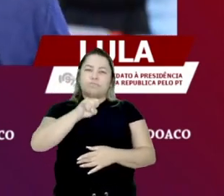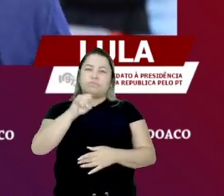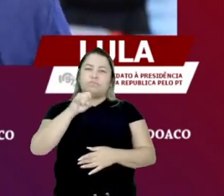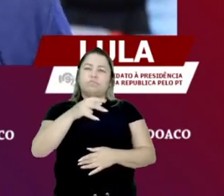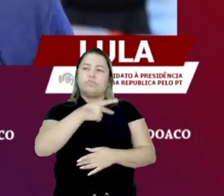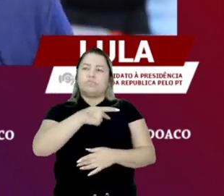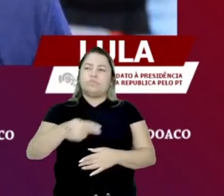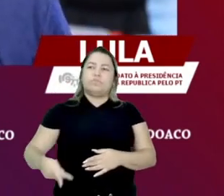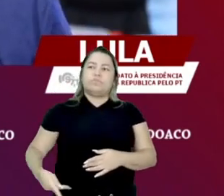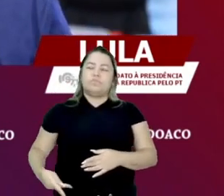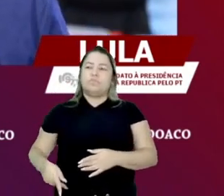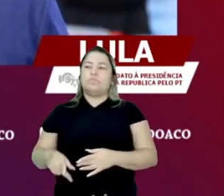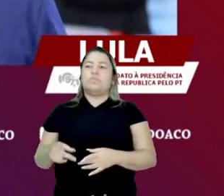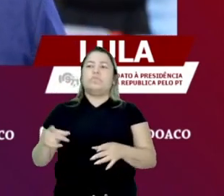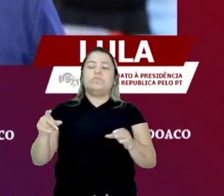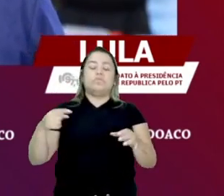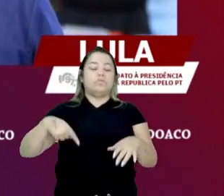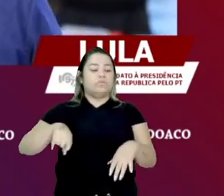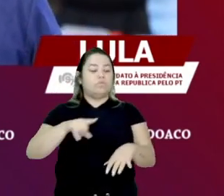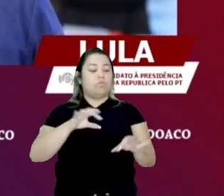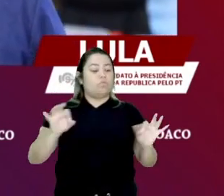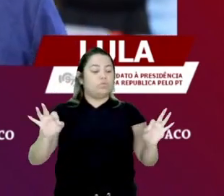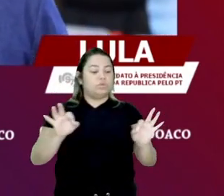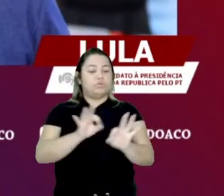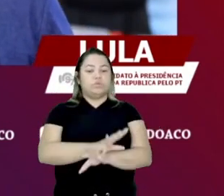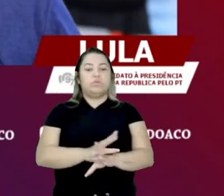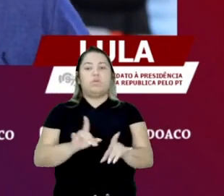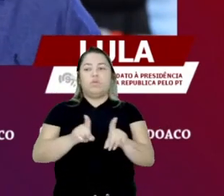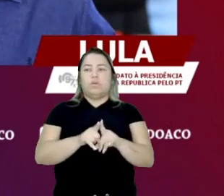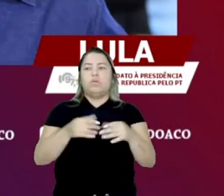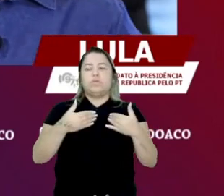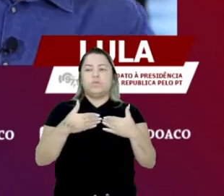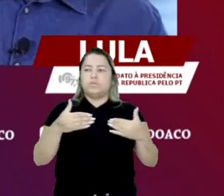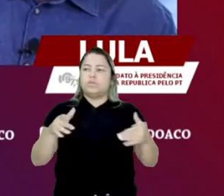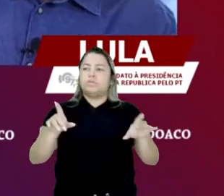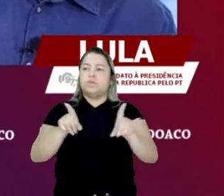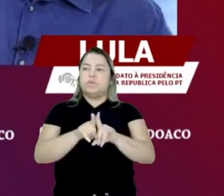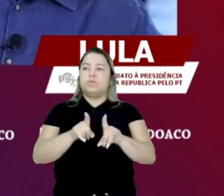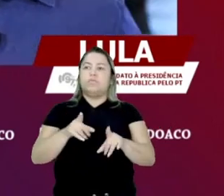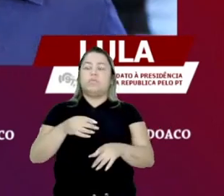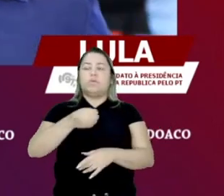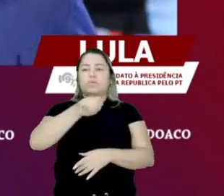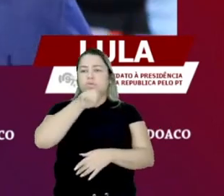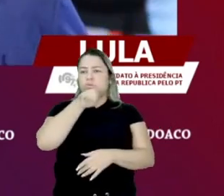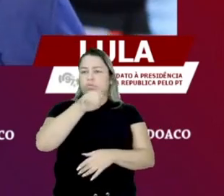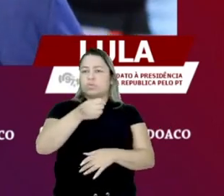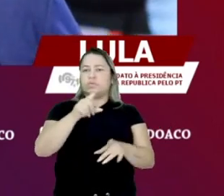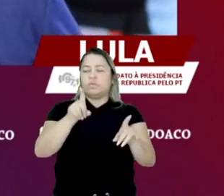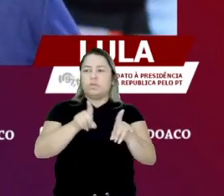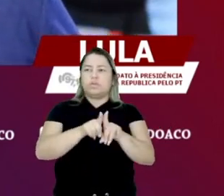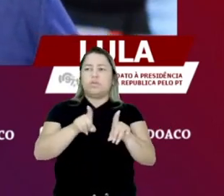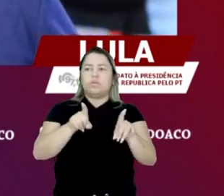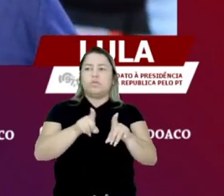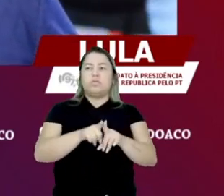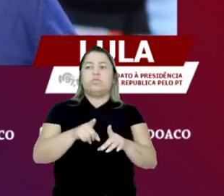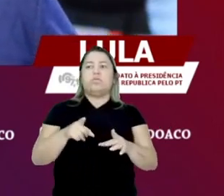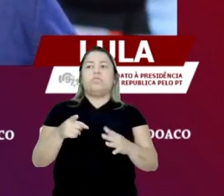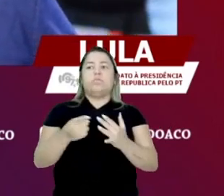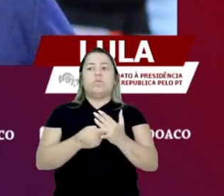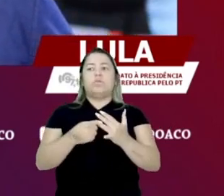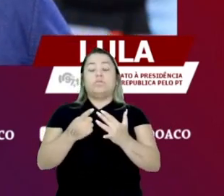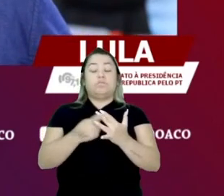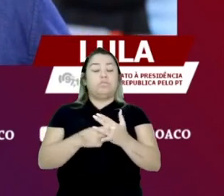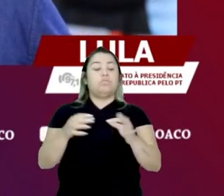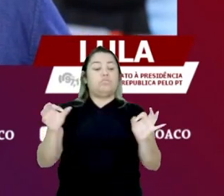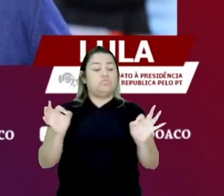pronta, bonita, para que a gente possa trabalhar para sustentar a vida do povo dessa região. O